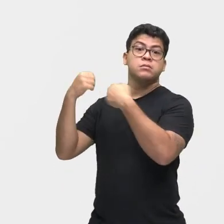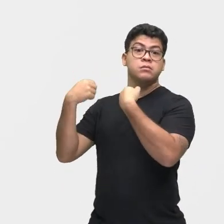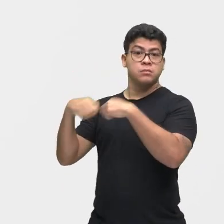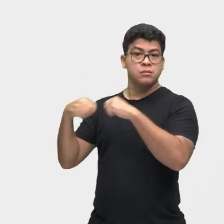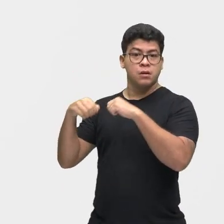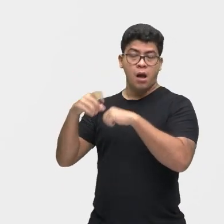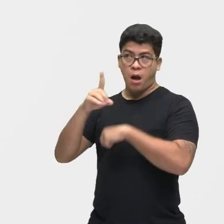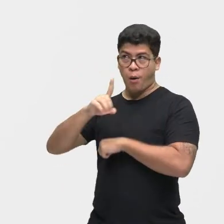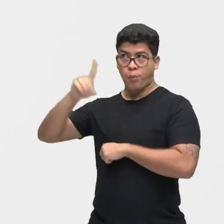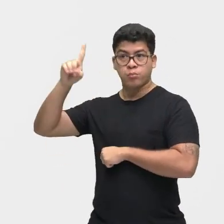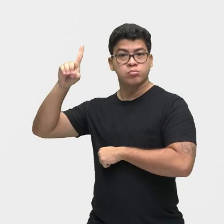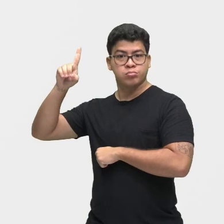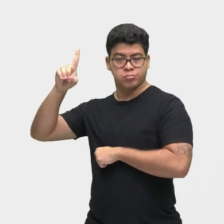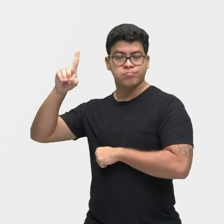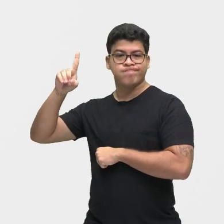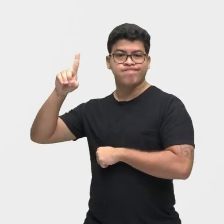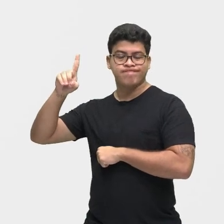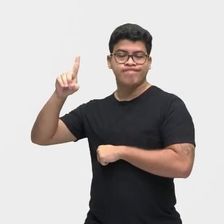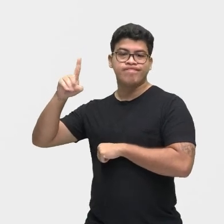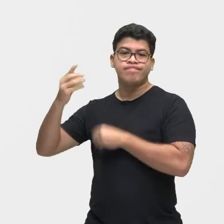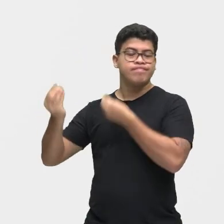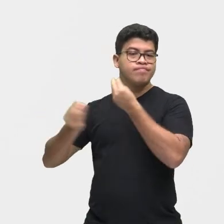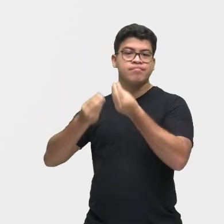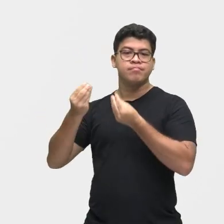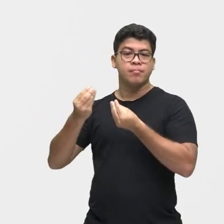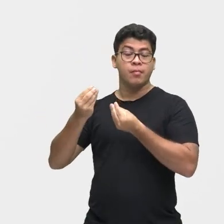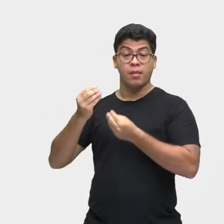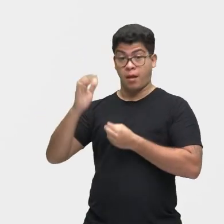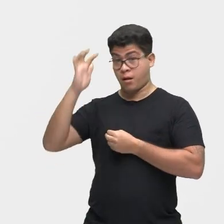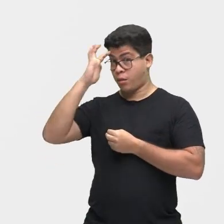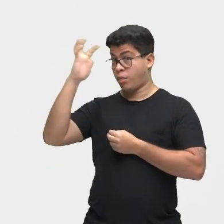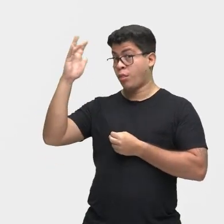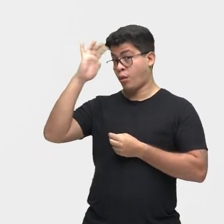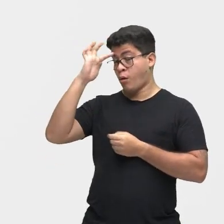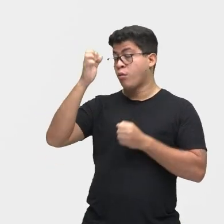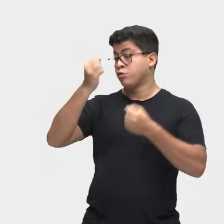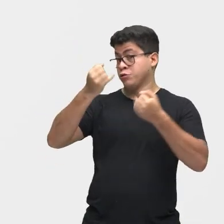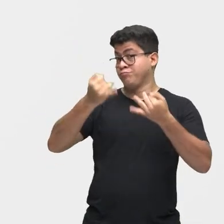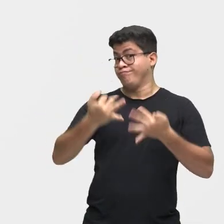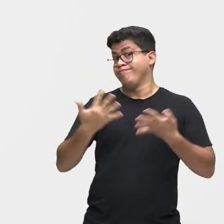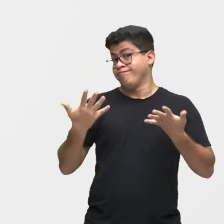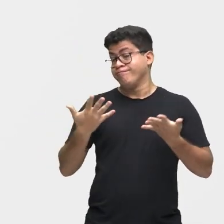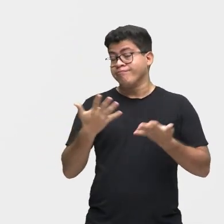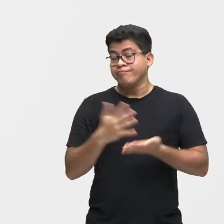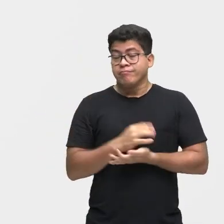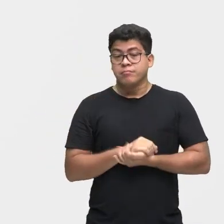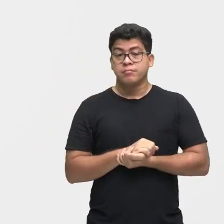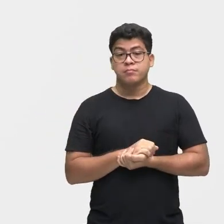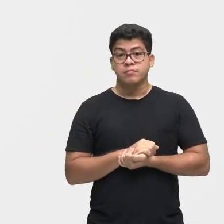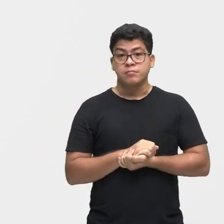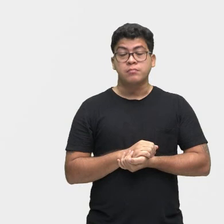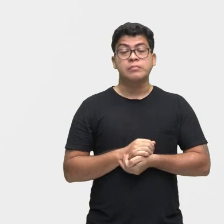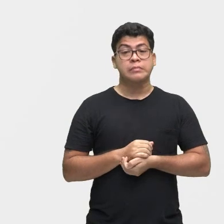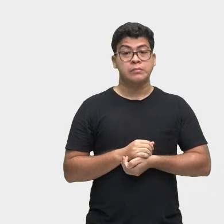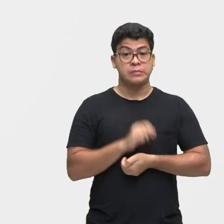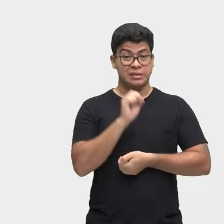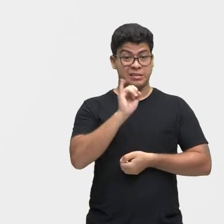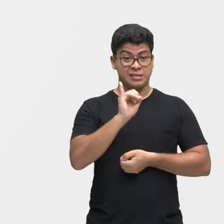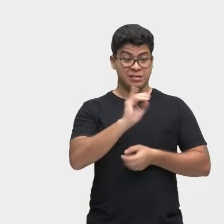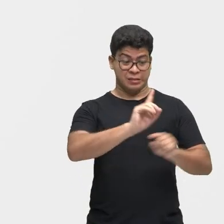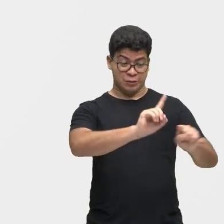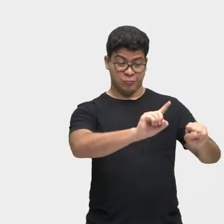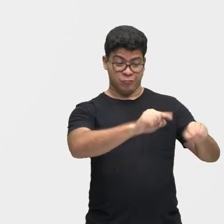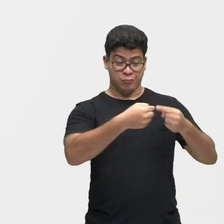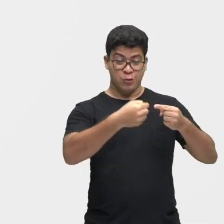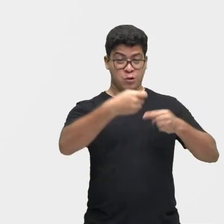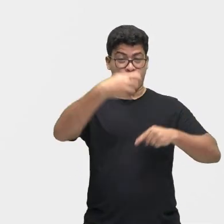reis seria ali um poder dado, né, justamente divino, então viria ali de Deus. Então, se opor ao governo seria